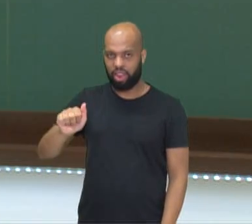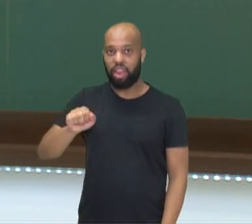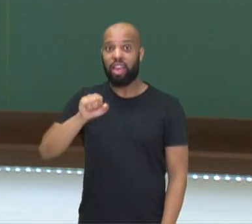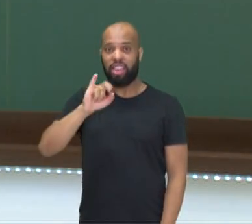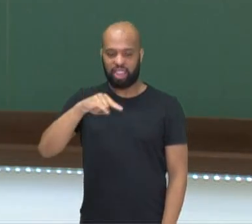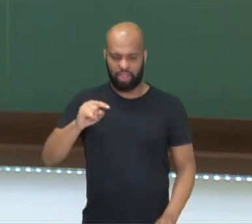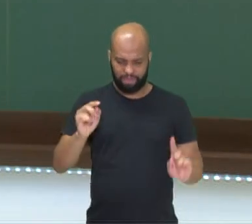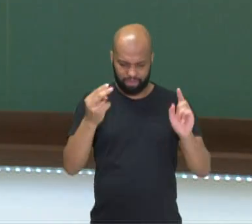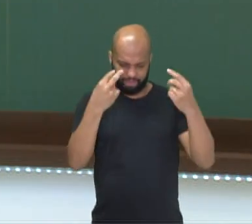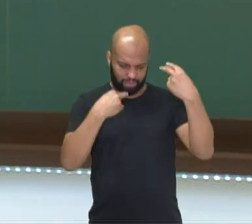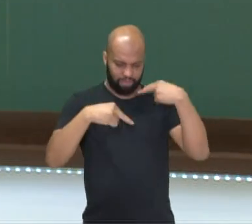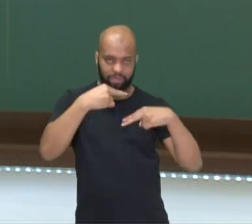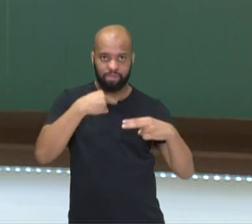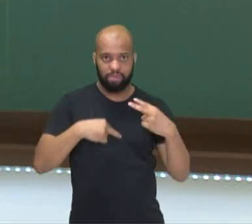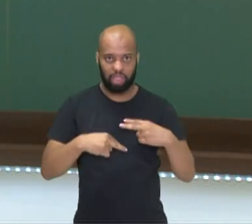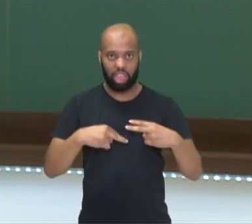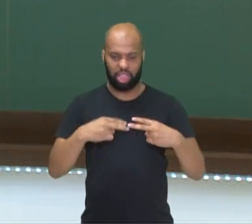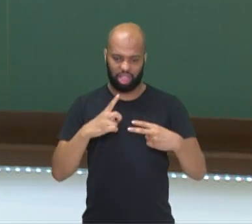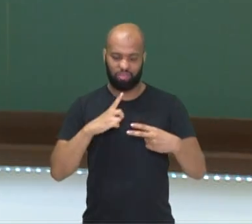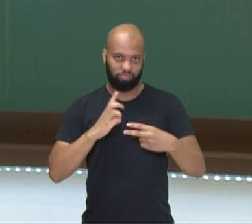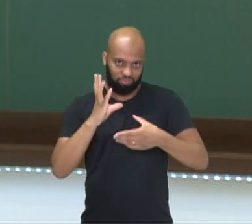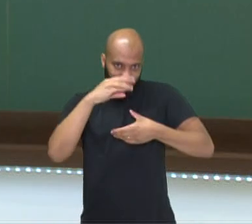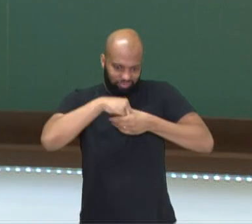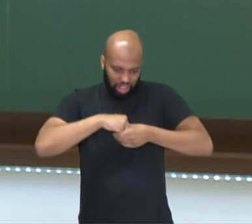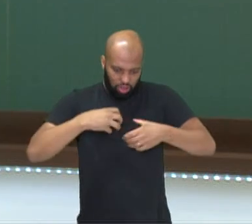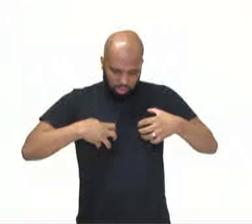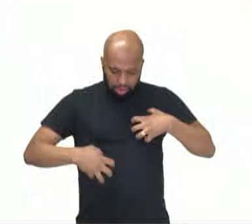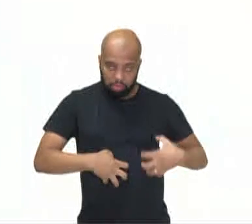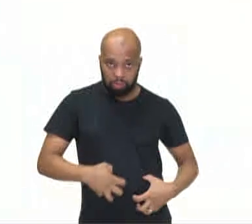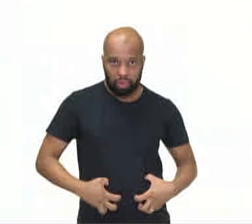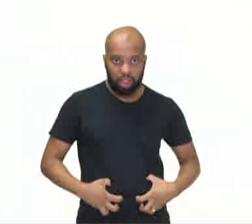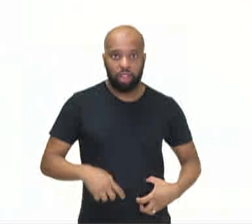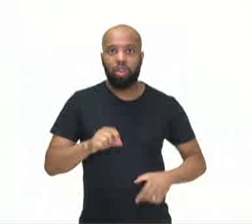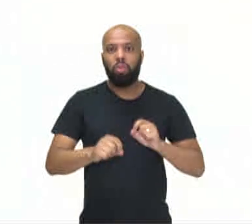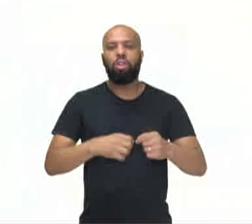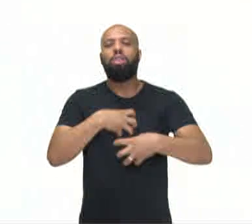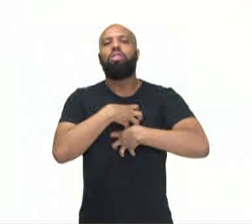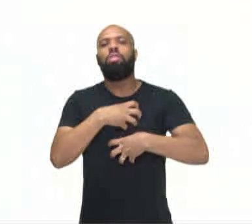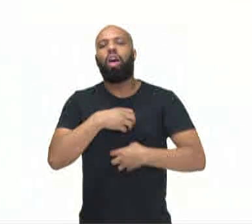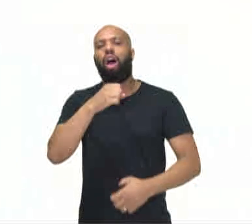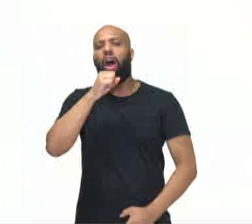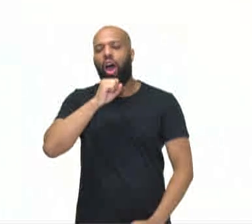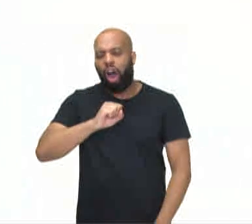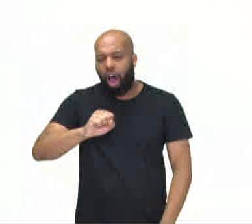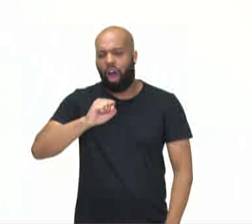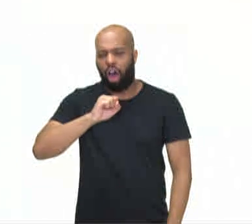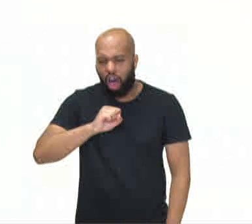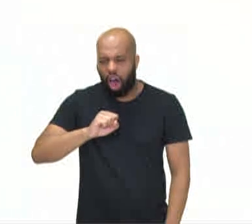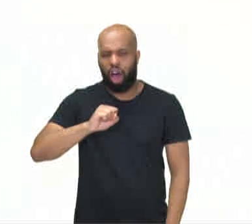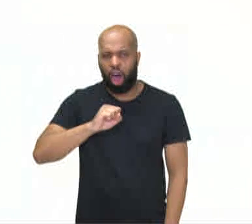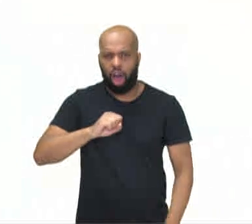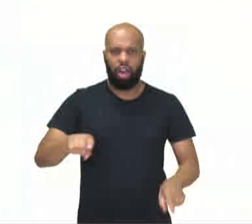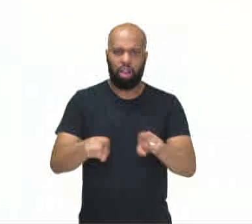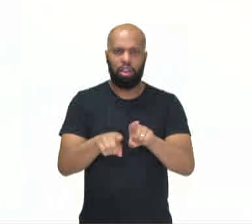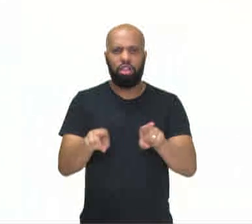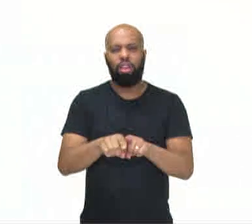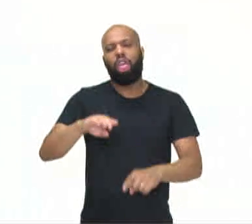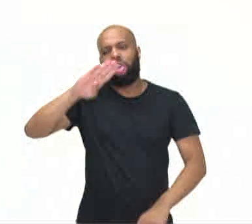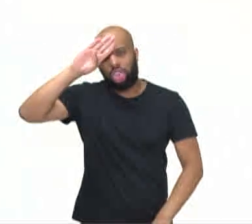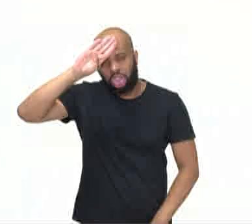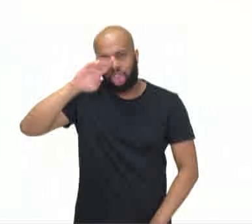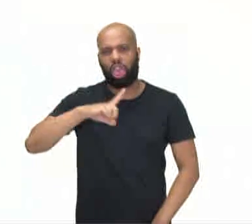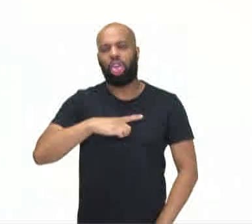tosse, dores abdominais, anemia, consequentemente pode ocorrer perda de peso,